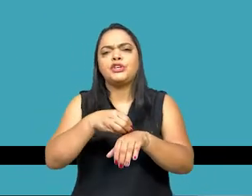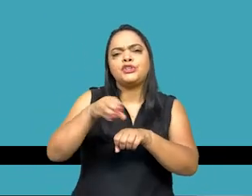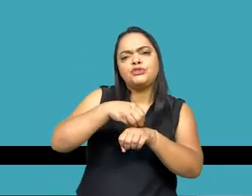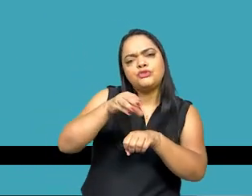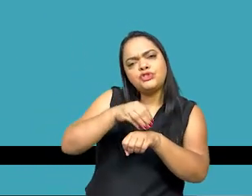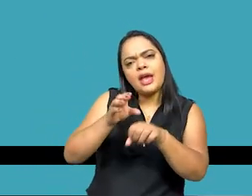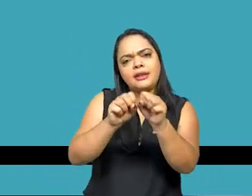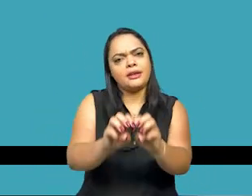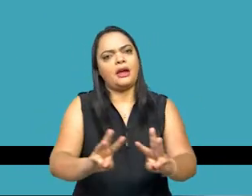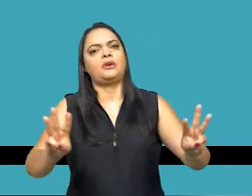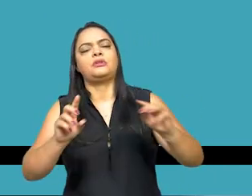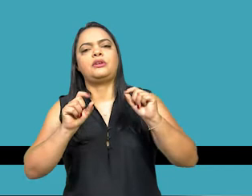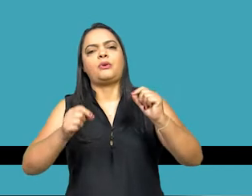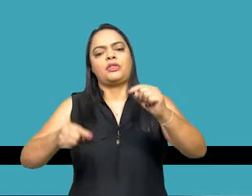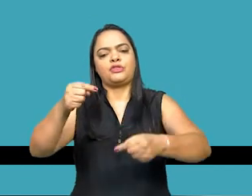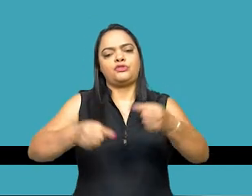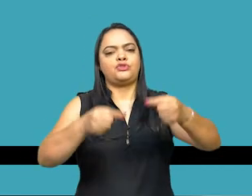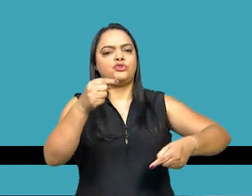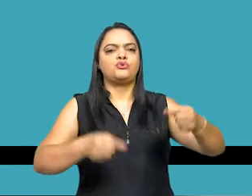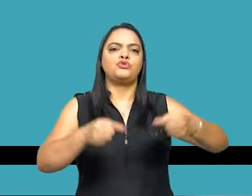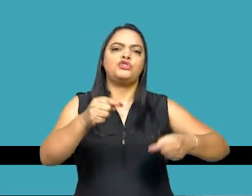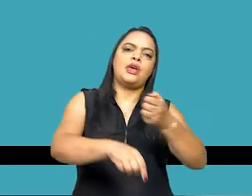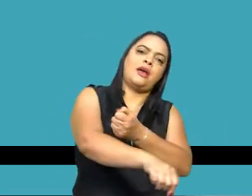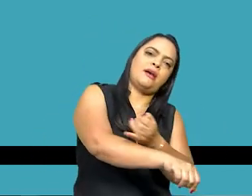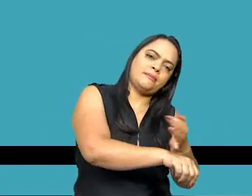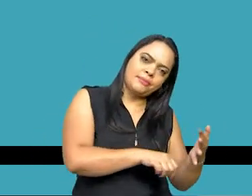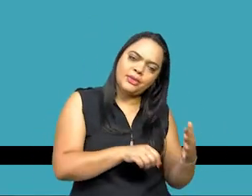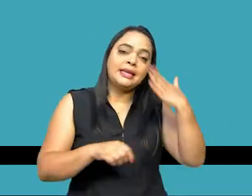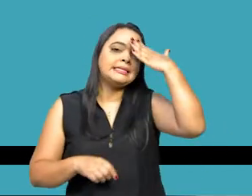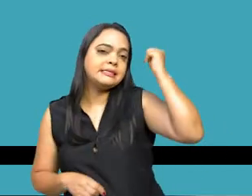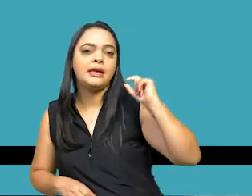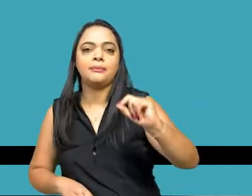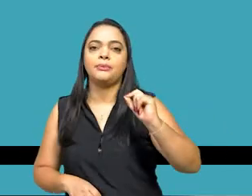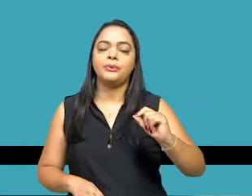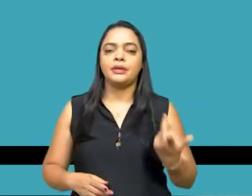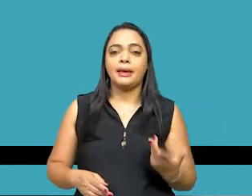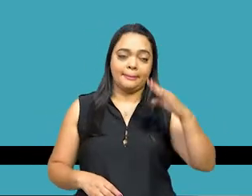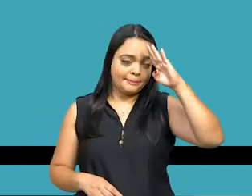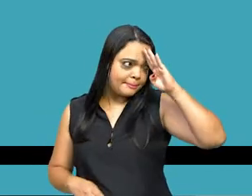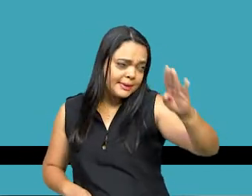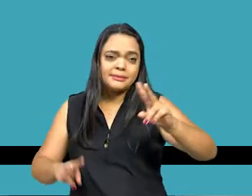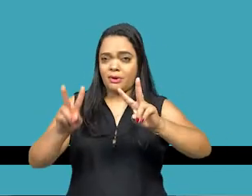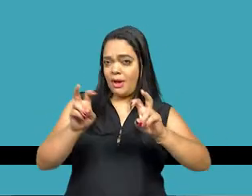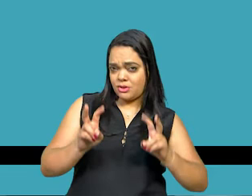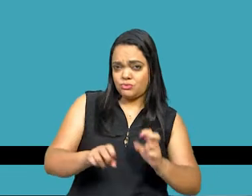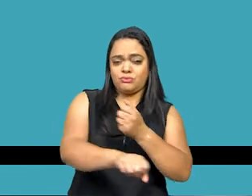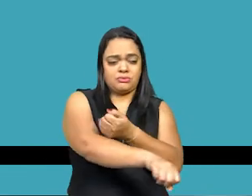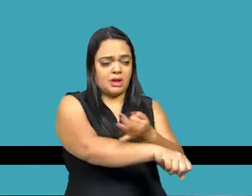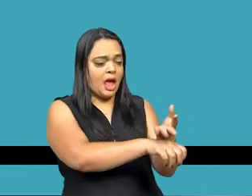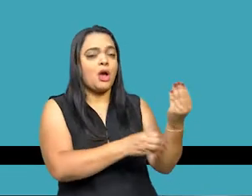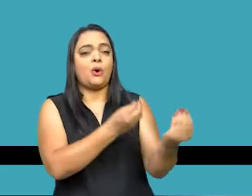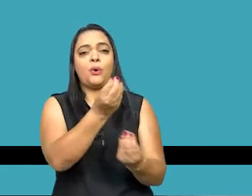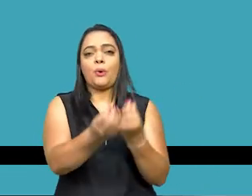do Bicentenário para a gente discutir essa branquitude, sabendo que a grande questão da branquitude é como